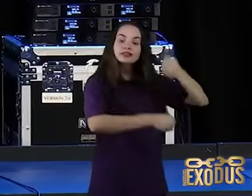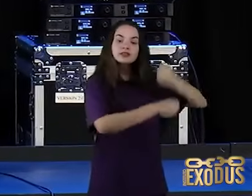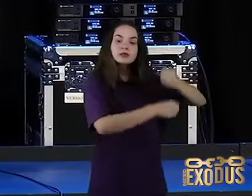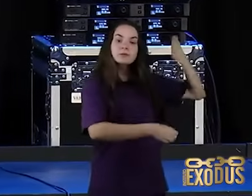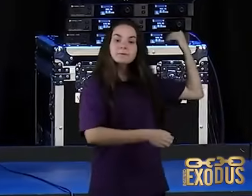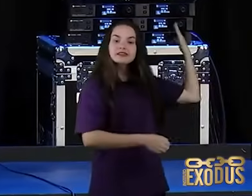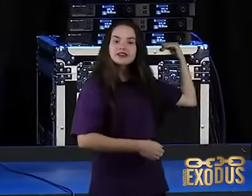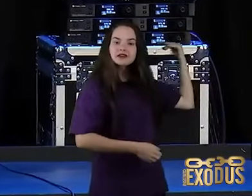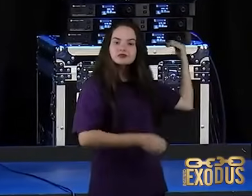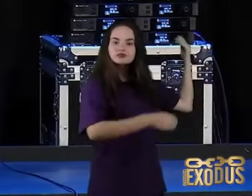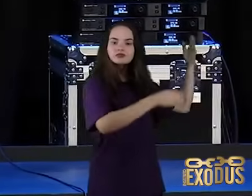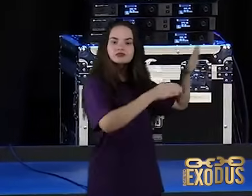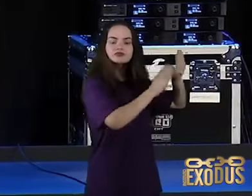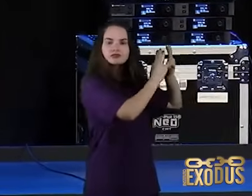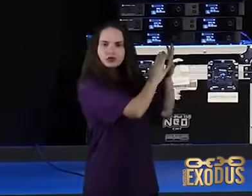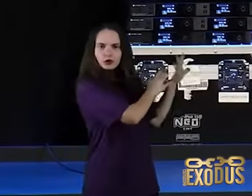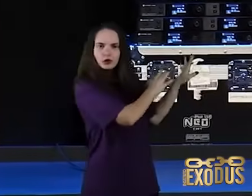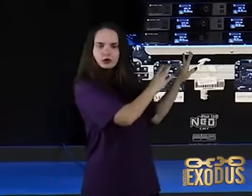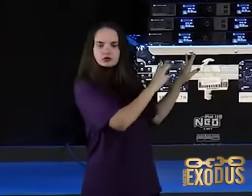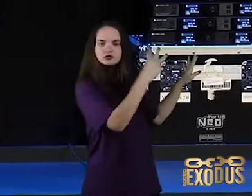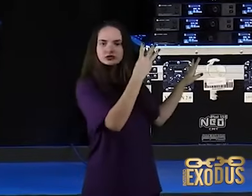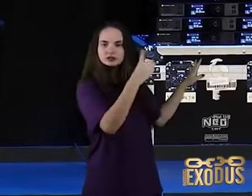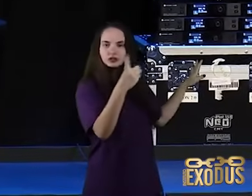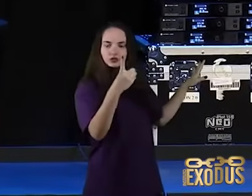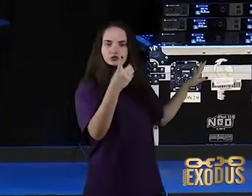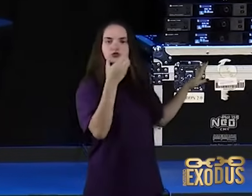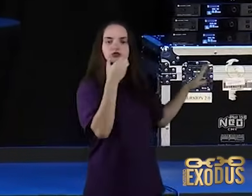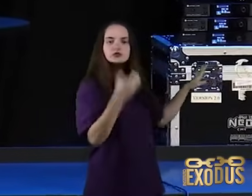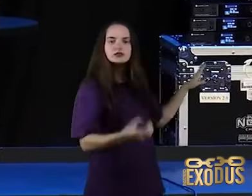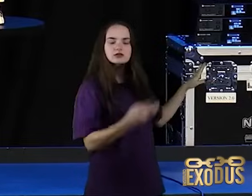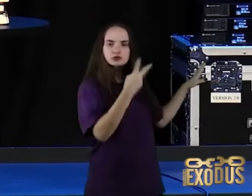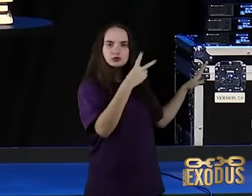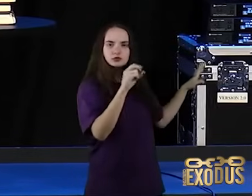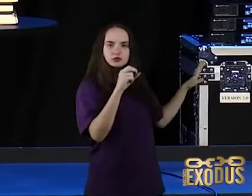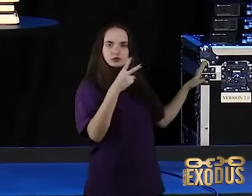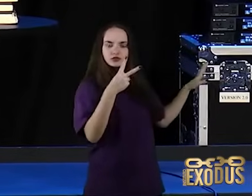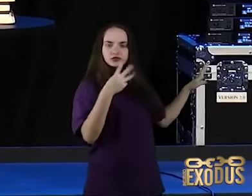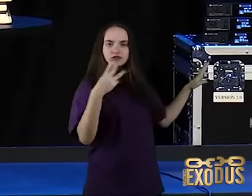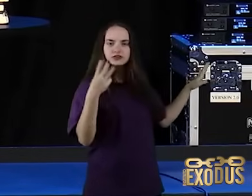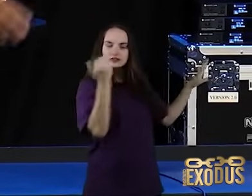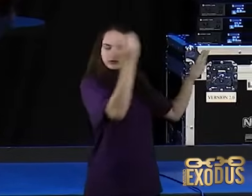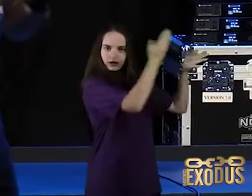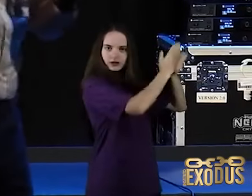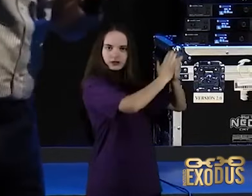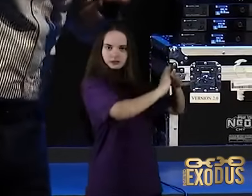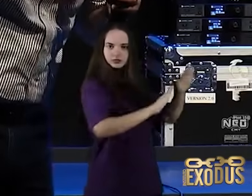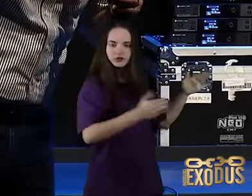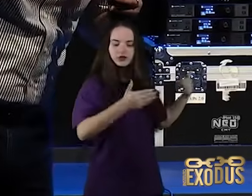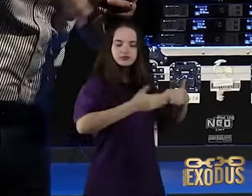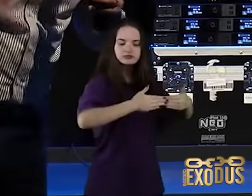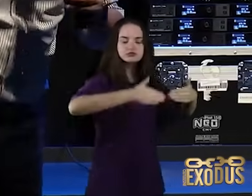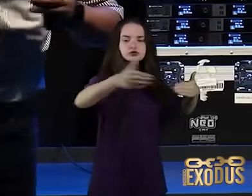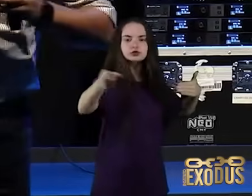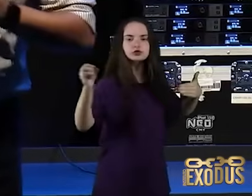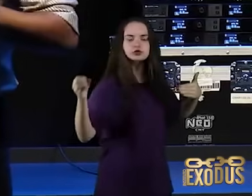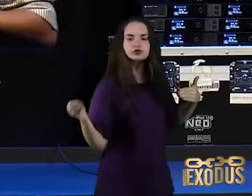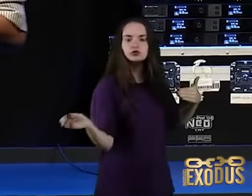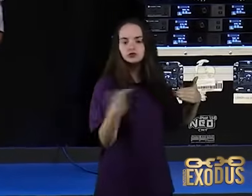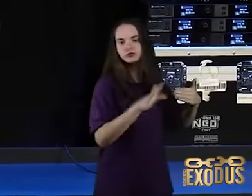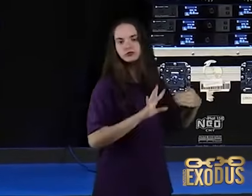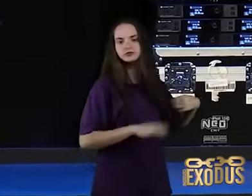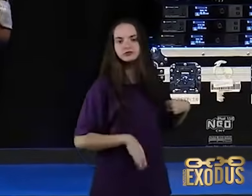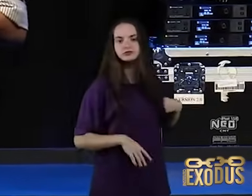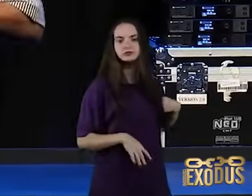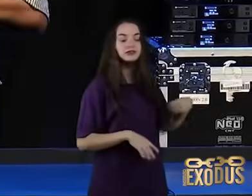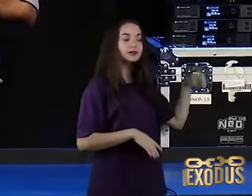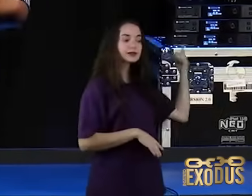Ficou para lá ó dia 31 de Dezembro de 2023 aqui já um ano passado